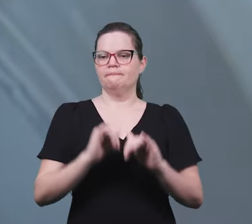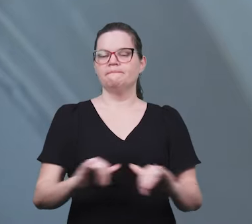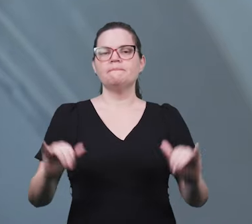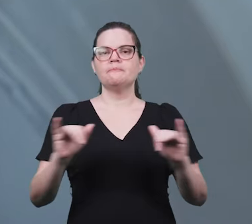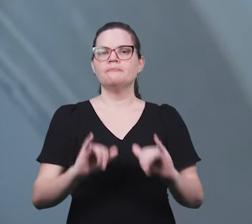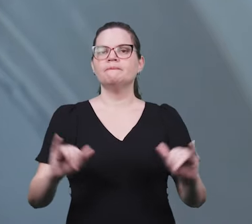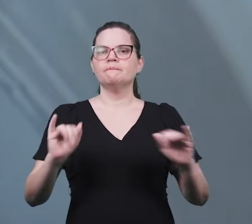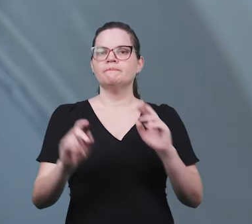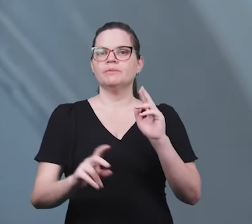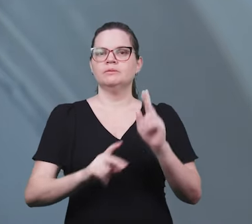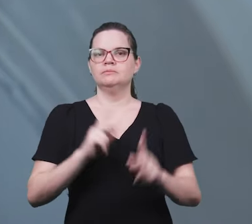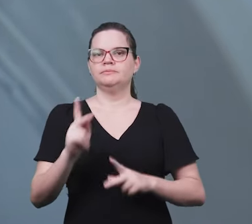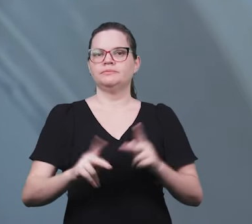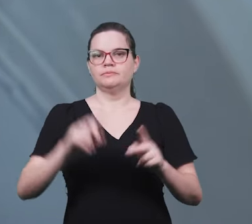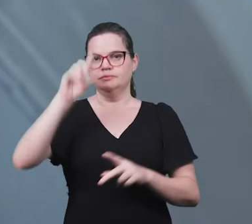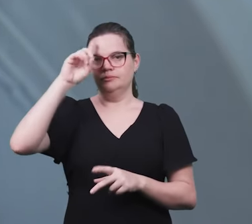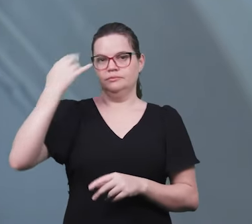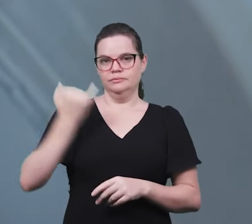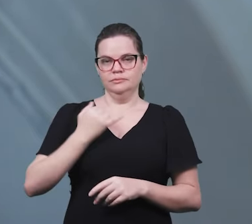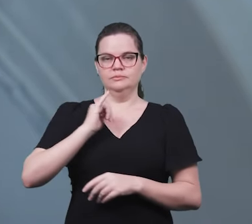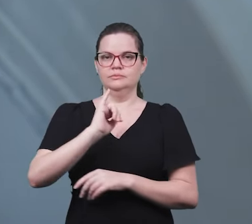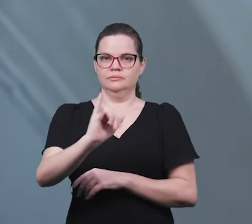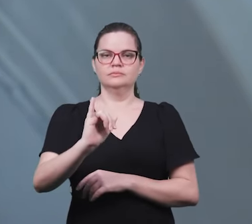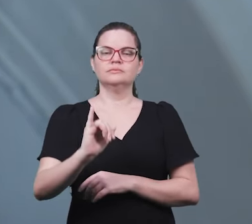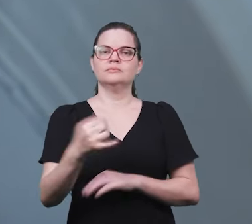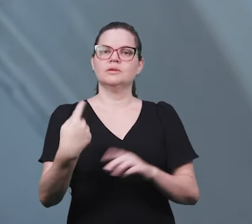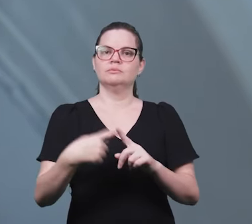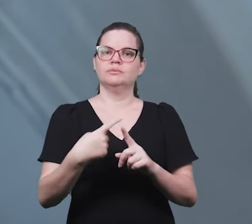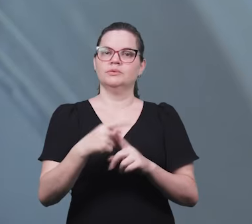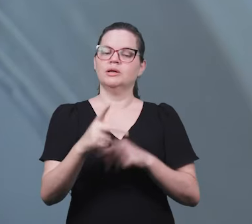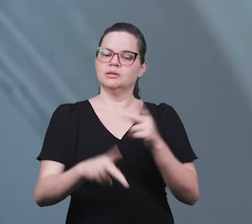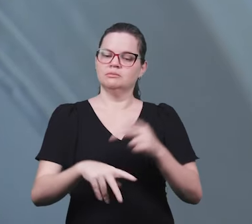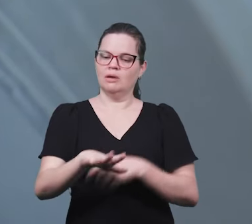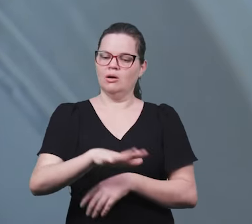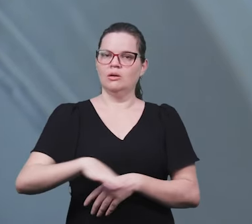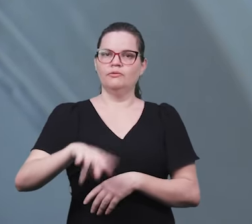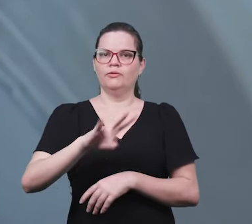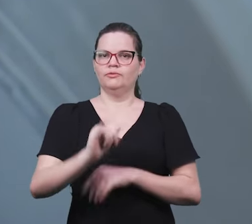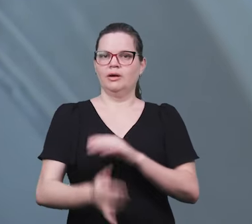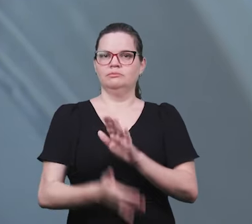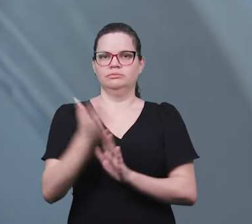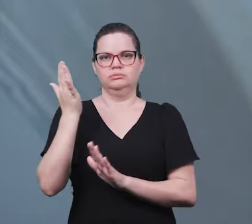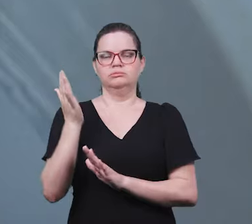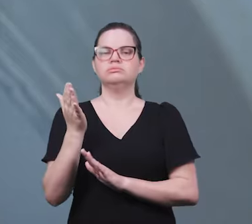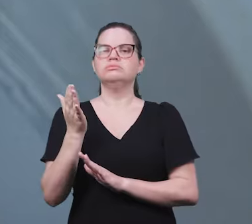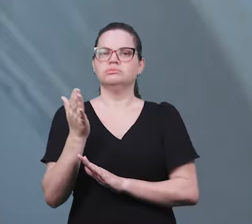que Deus nos está dizendo. Por quê? Porque este povo vai sair e vai voltar para a terra.